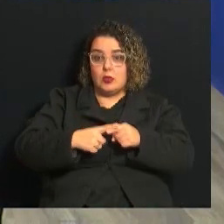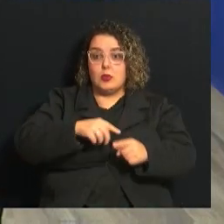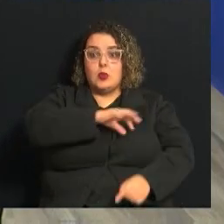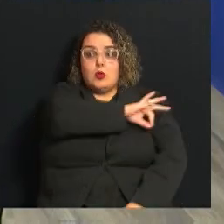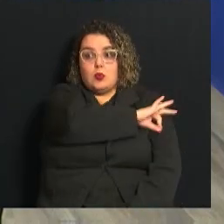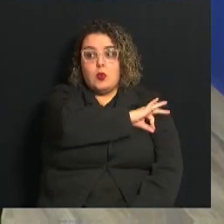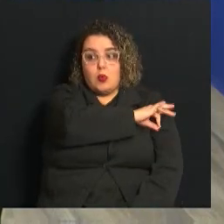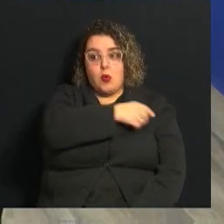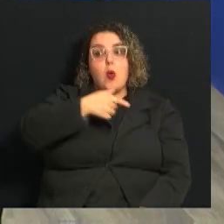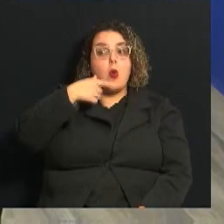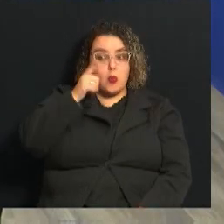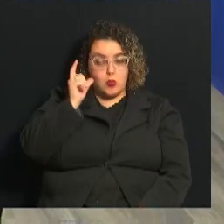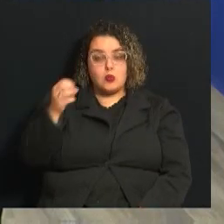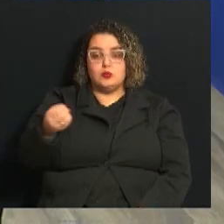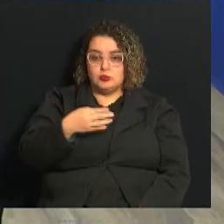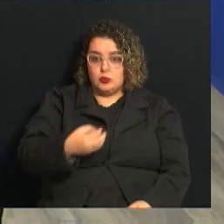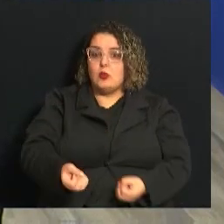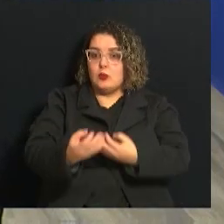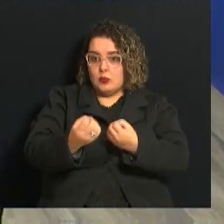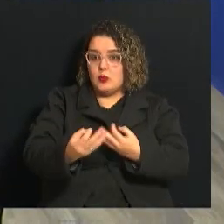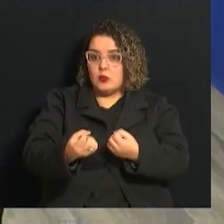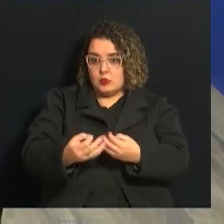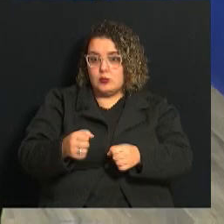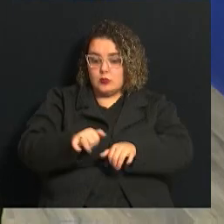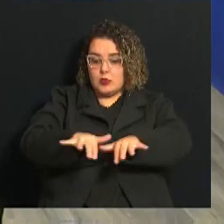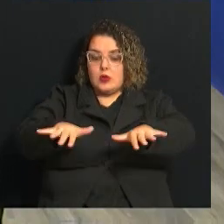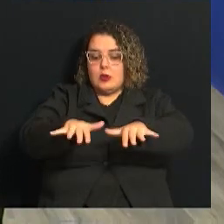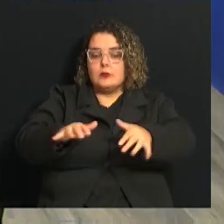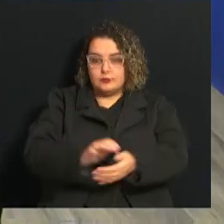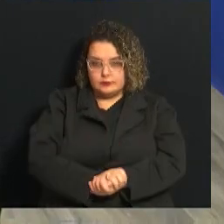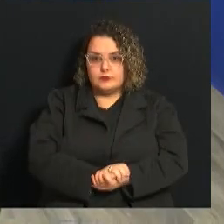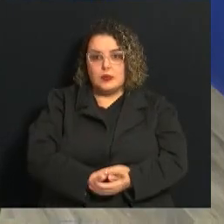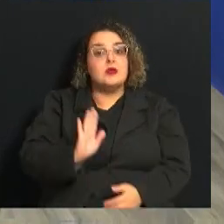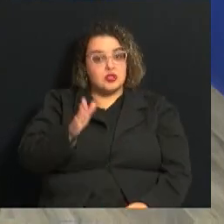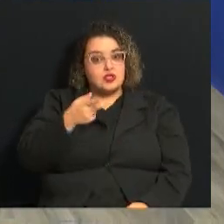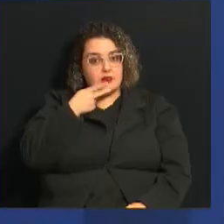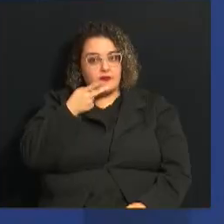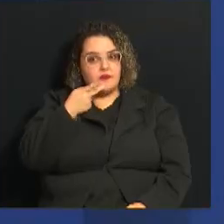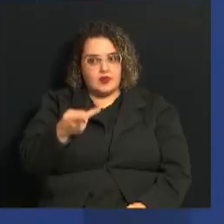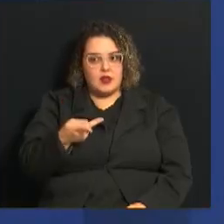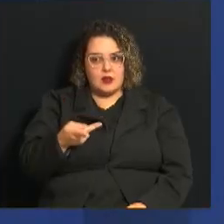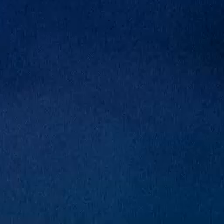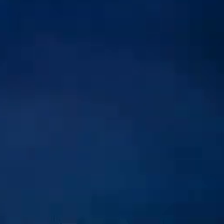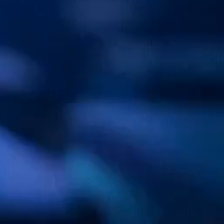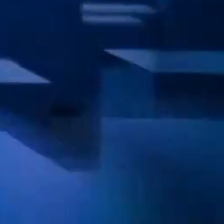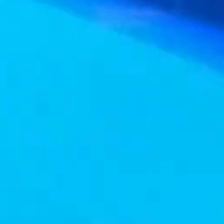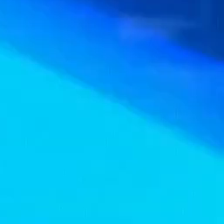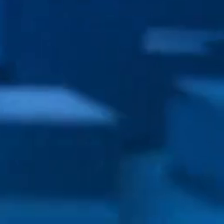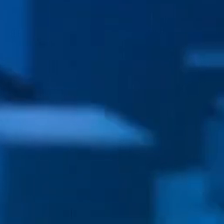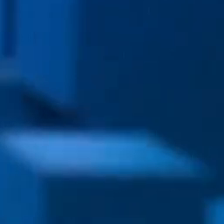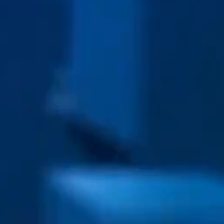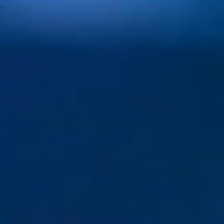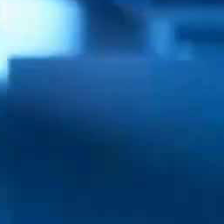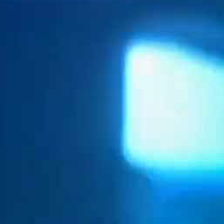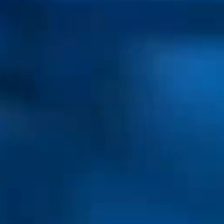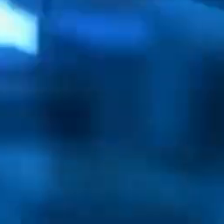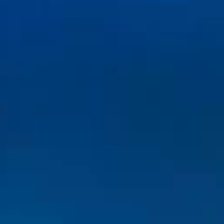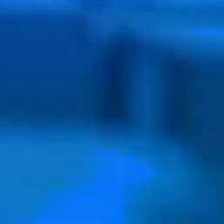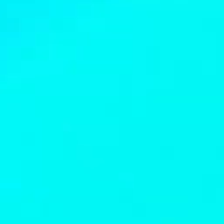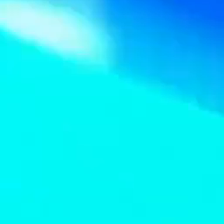emitiu ontem um novo boletim epidemiológico já gente fala também sobre saúde e